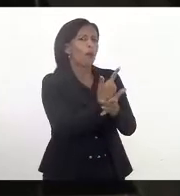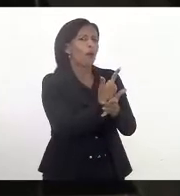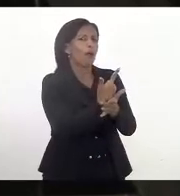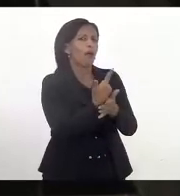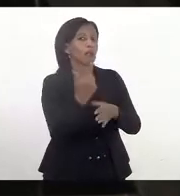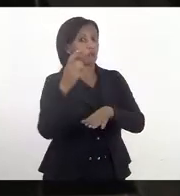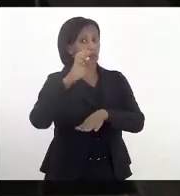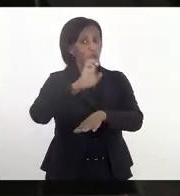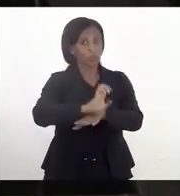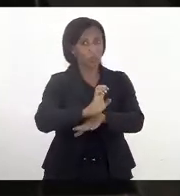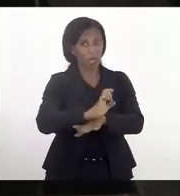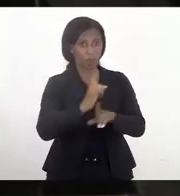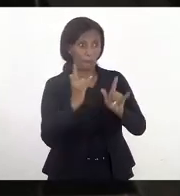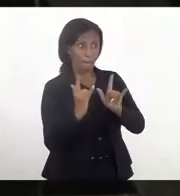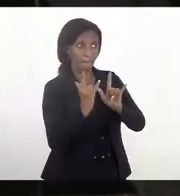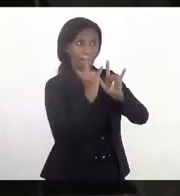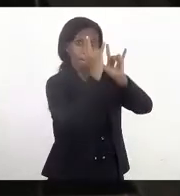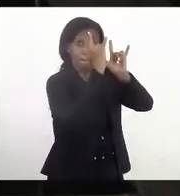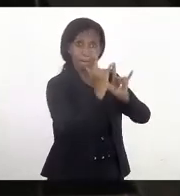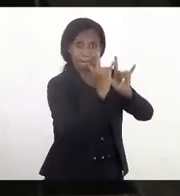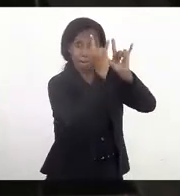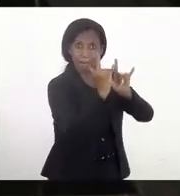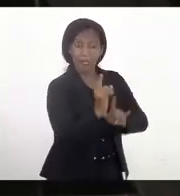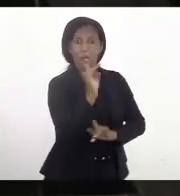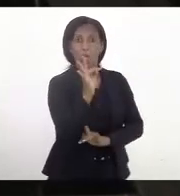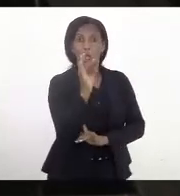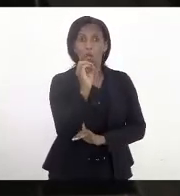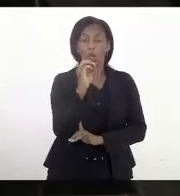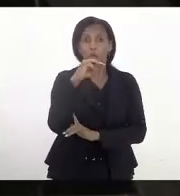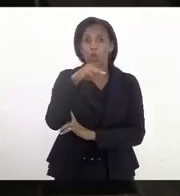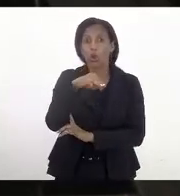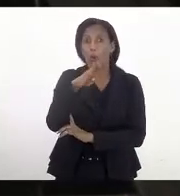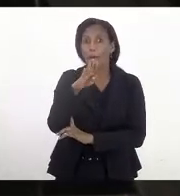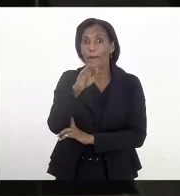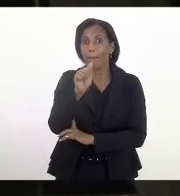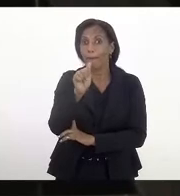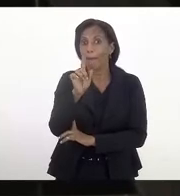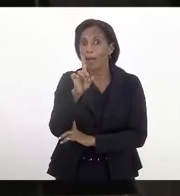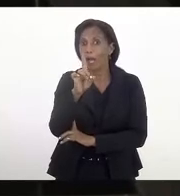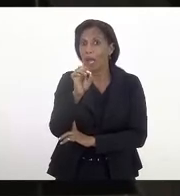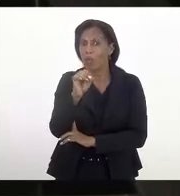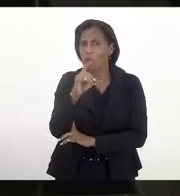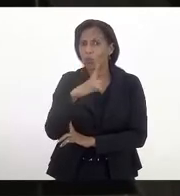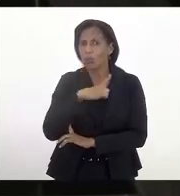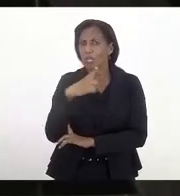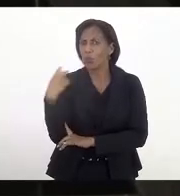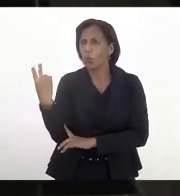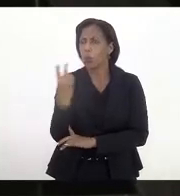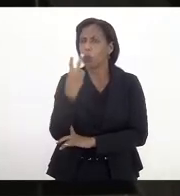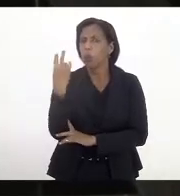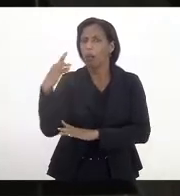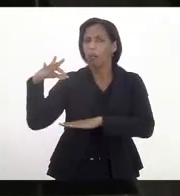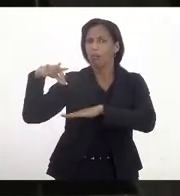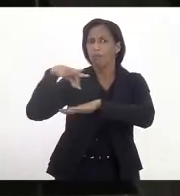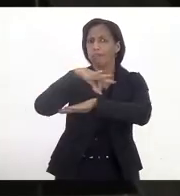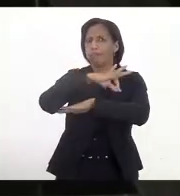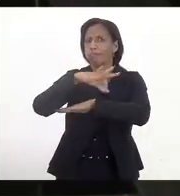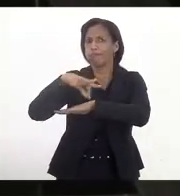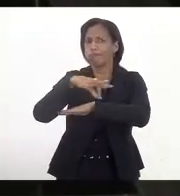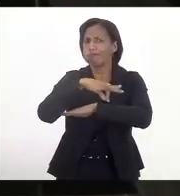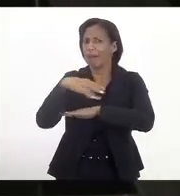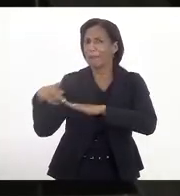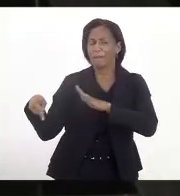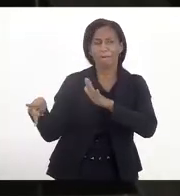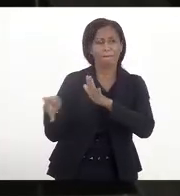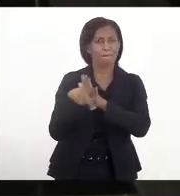pede a tombado esse prédio tem um valor arquitetónico significativo